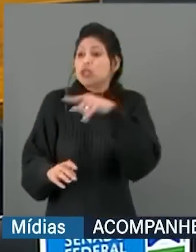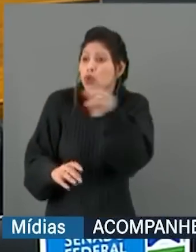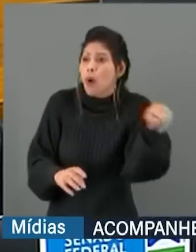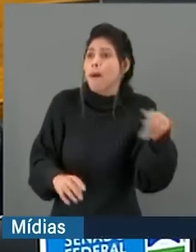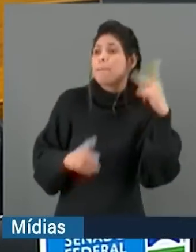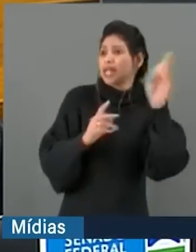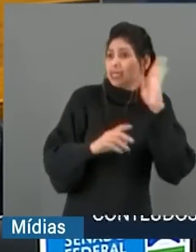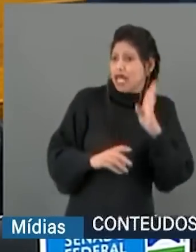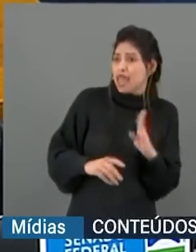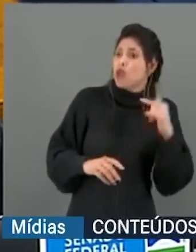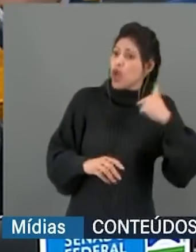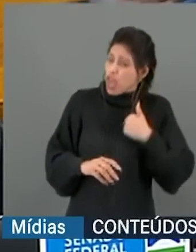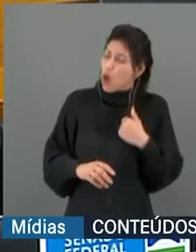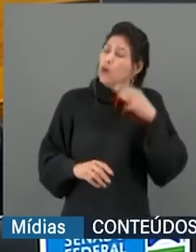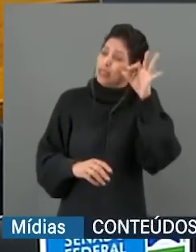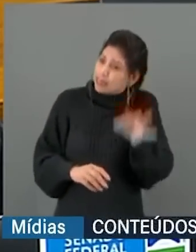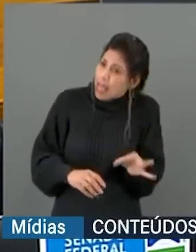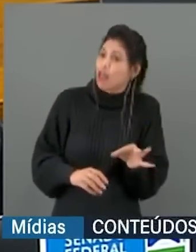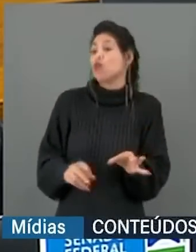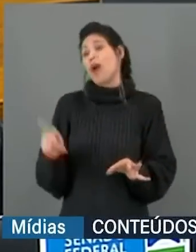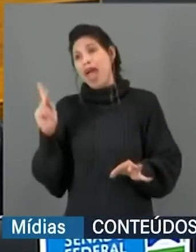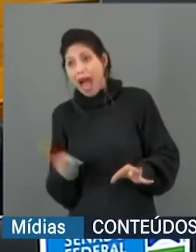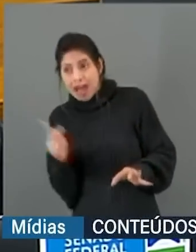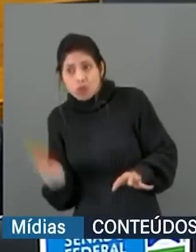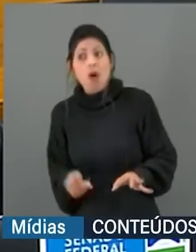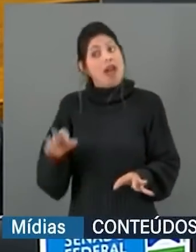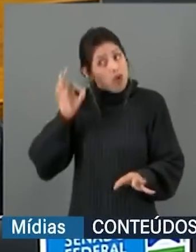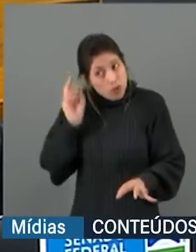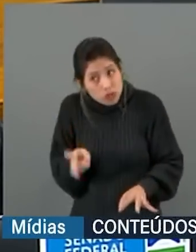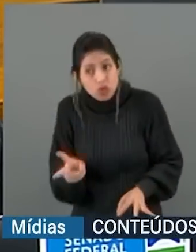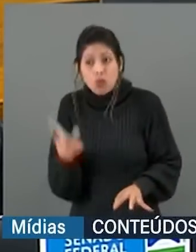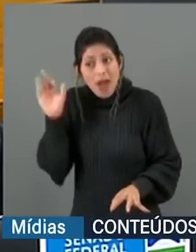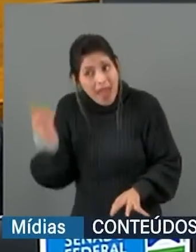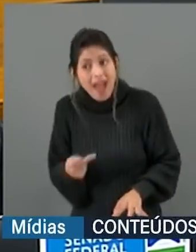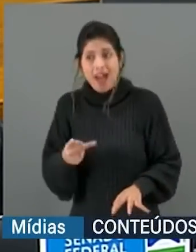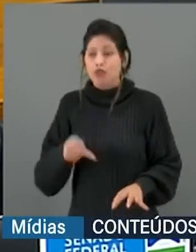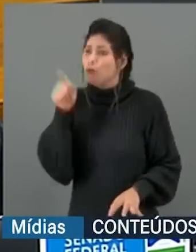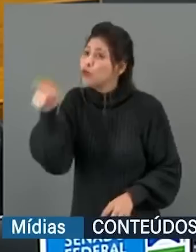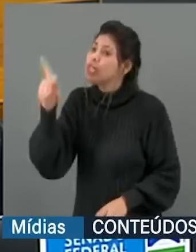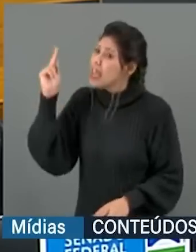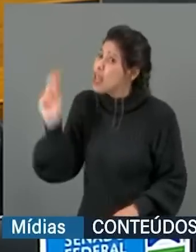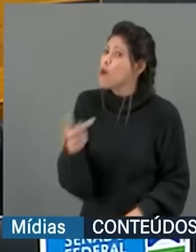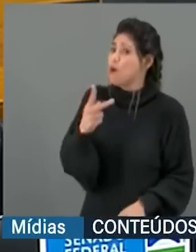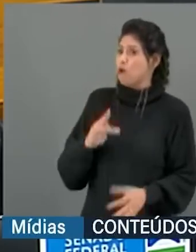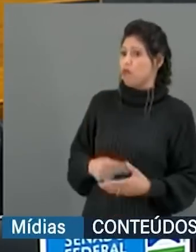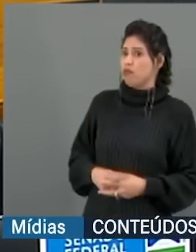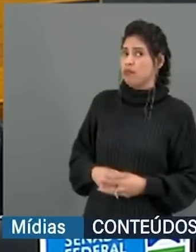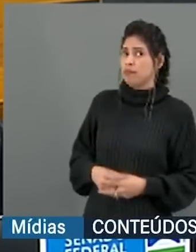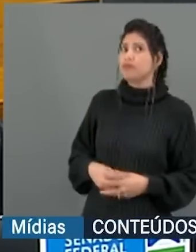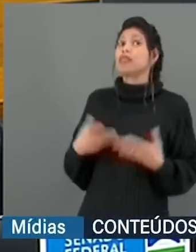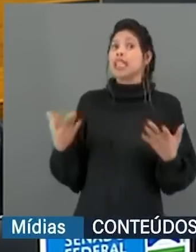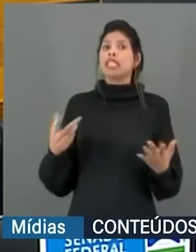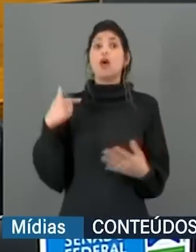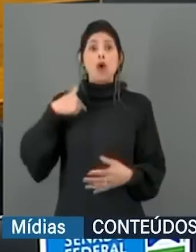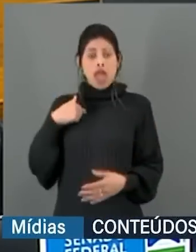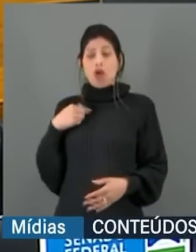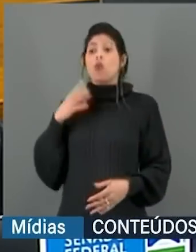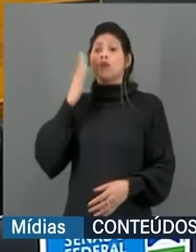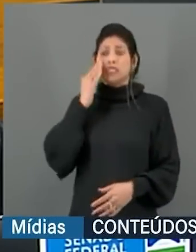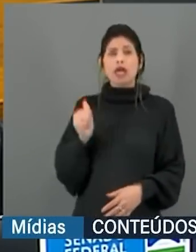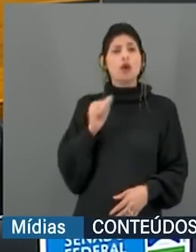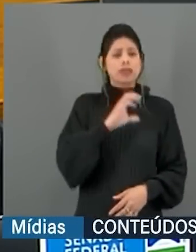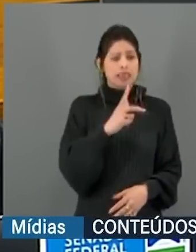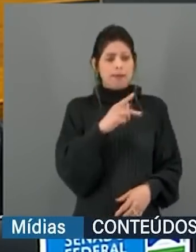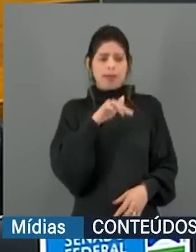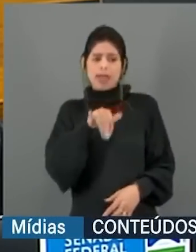o que é certo. O que é certo, o que é errado, você errou. Então, eu vou defender aqui a unânime, que eu acho que a CPI tem prerrogativa